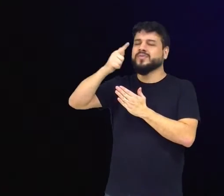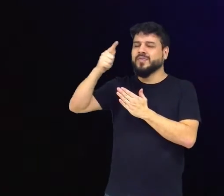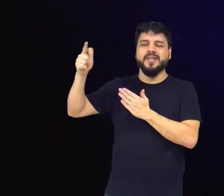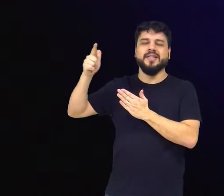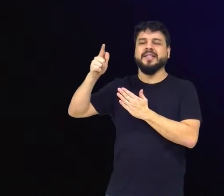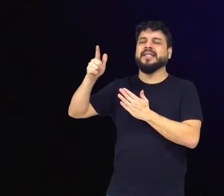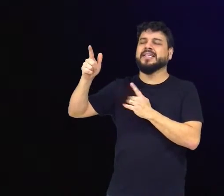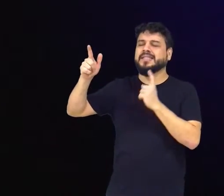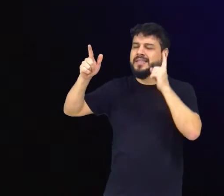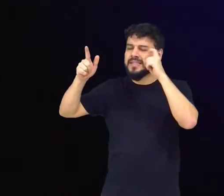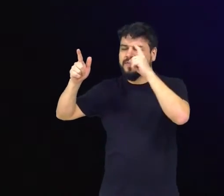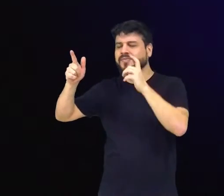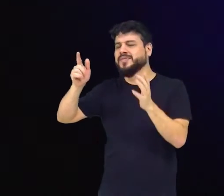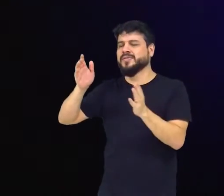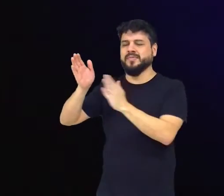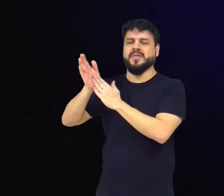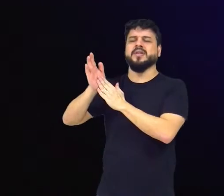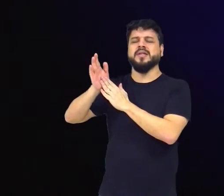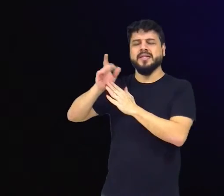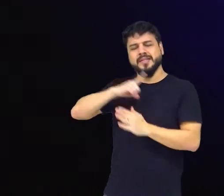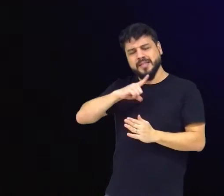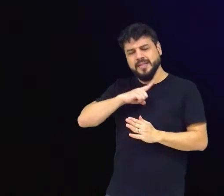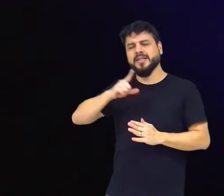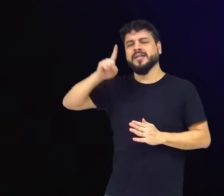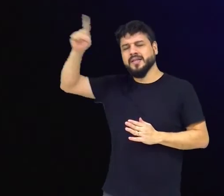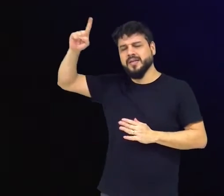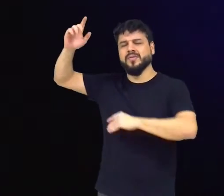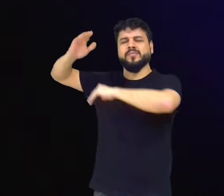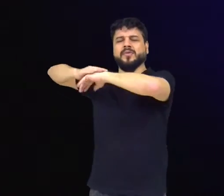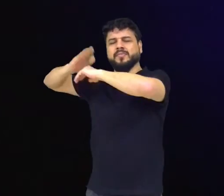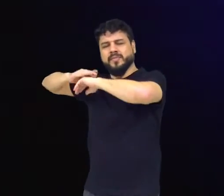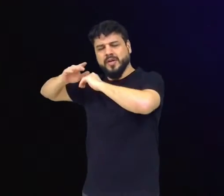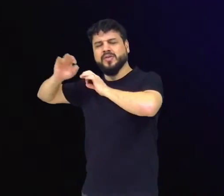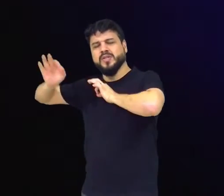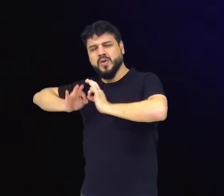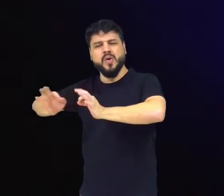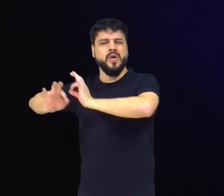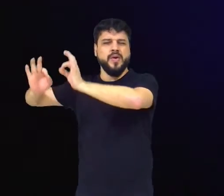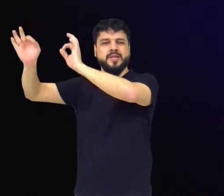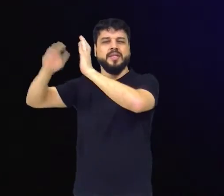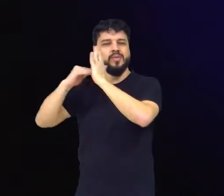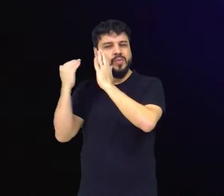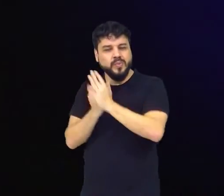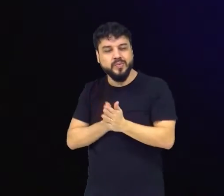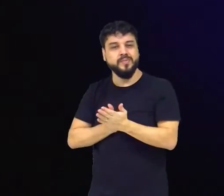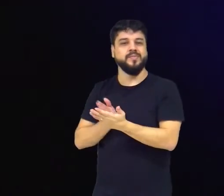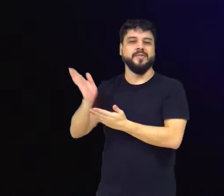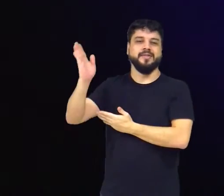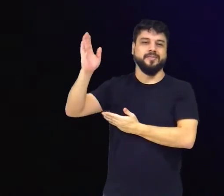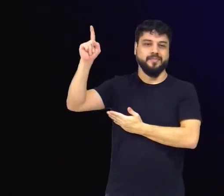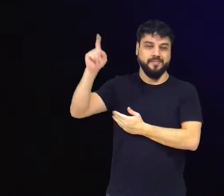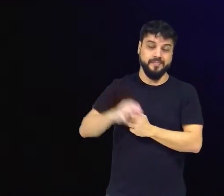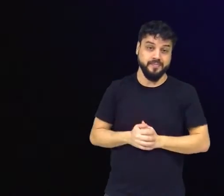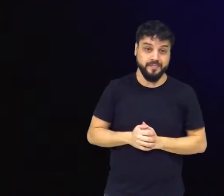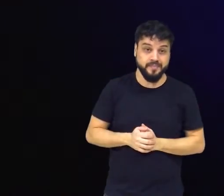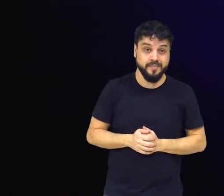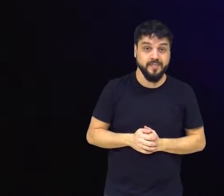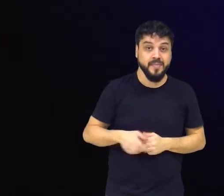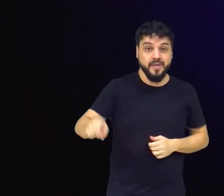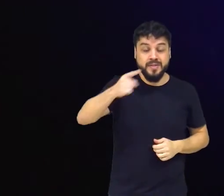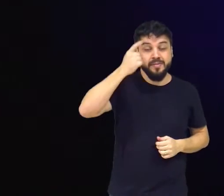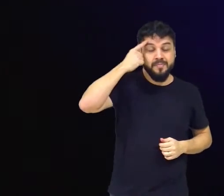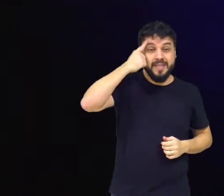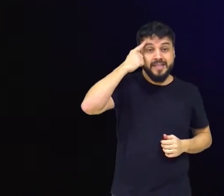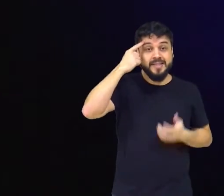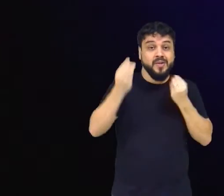dificuldade. Portanto, meu querido, se está no teu coração o desejo da restauração de dias melhores para a